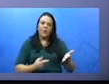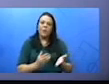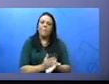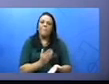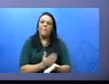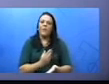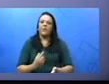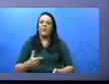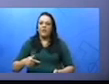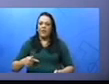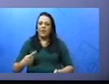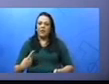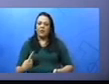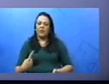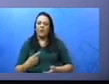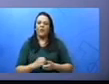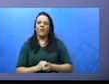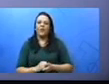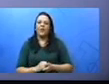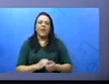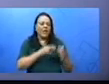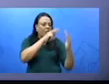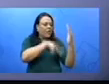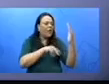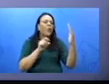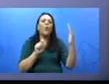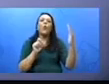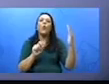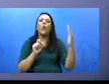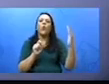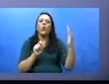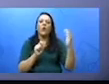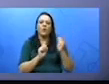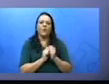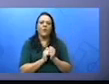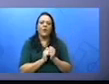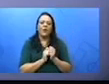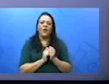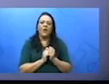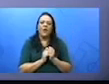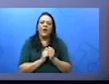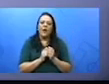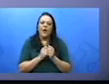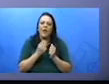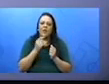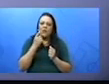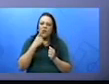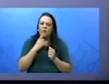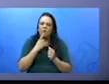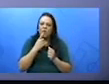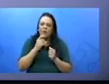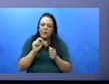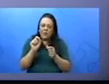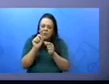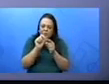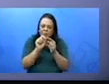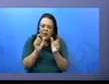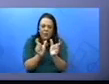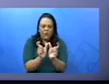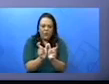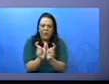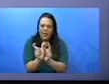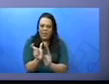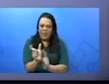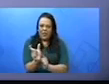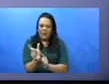71. Durante a leitura, o que vocês vão fazer? Vocês vão sublinhar as palavras e frases que traduzem,